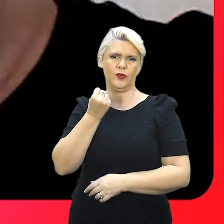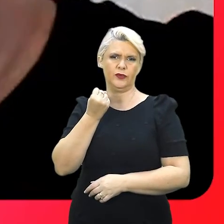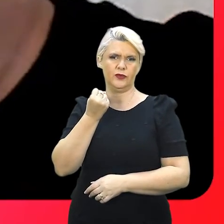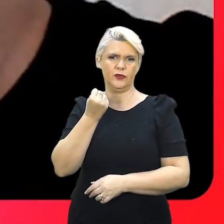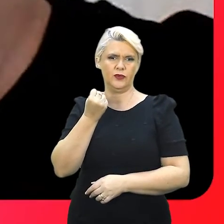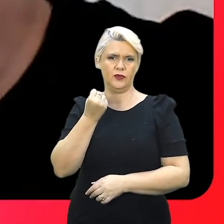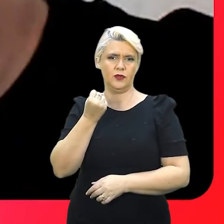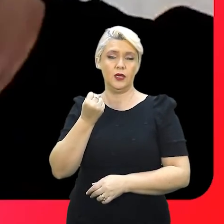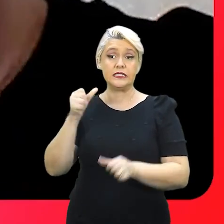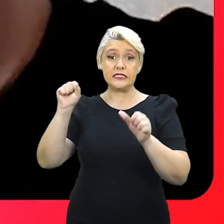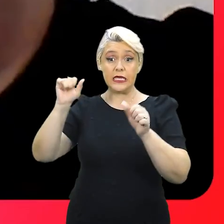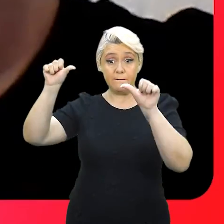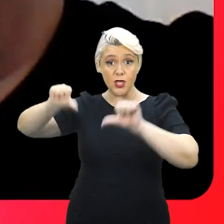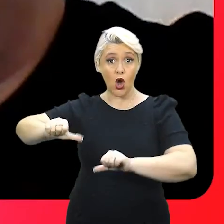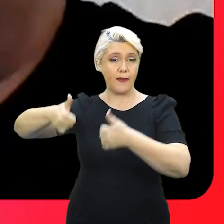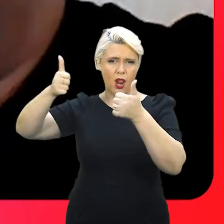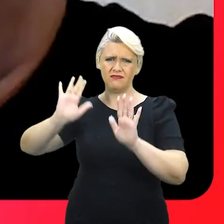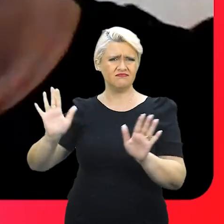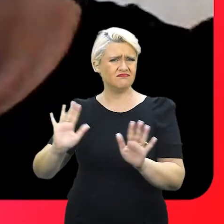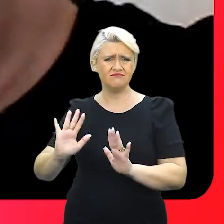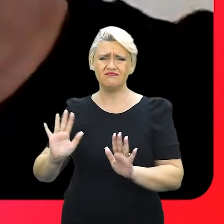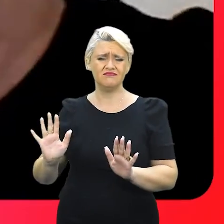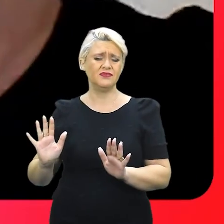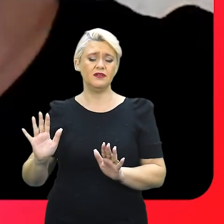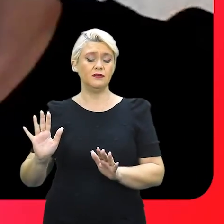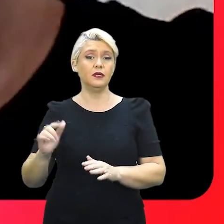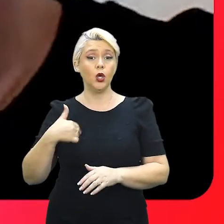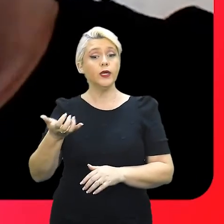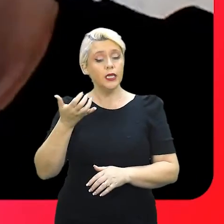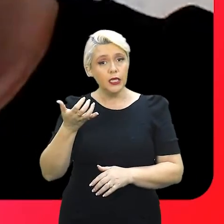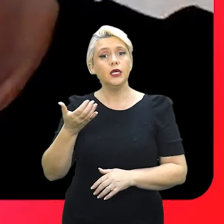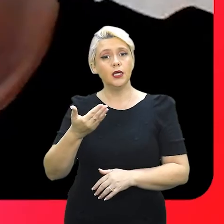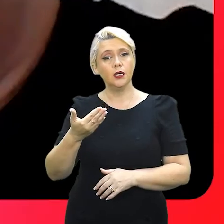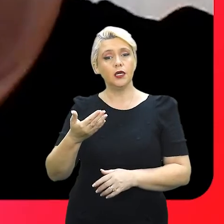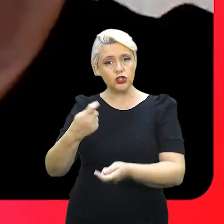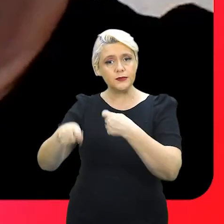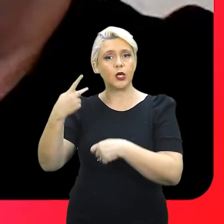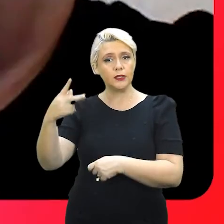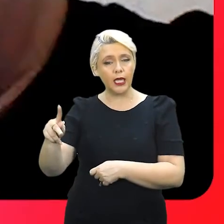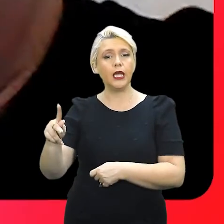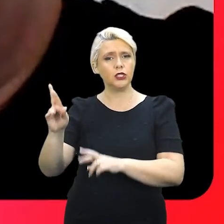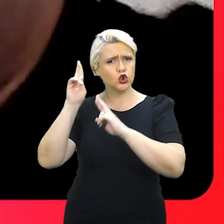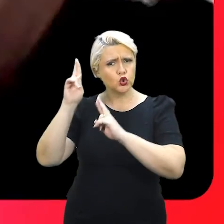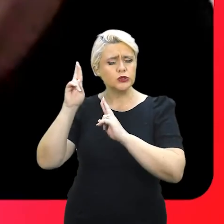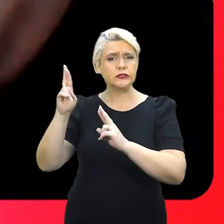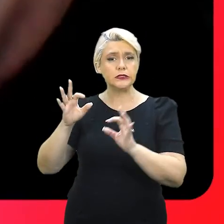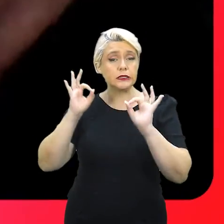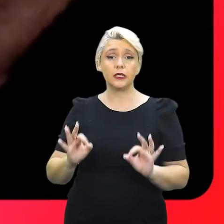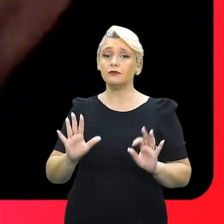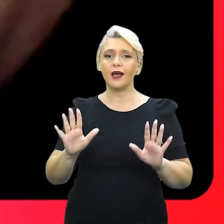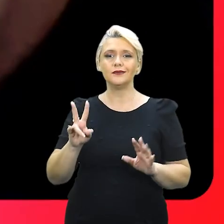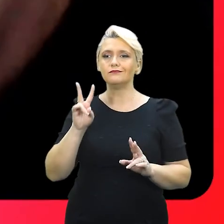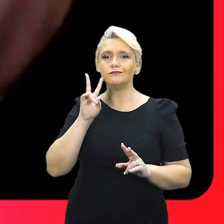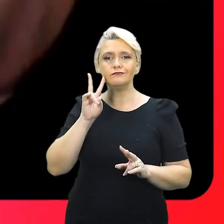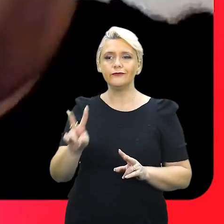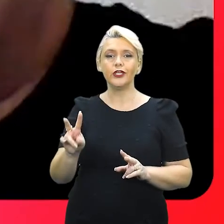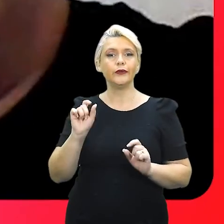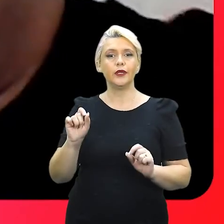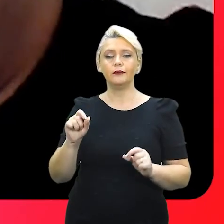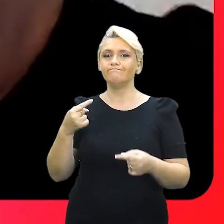quanto pior, melhor. Eu queria que o governo dele desse certo, torcia para isso, mas vi que não tem jeito de dar